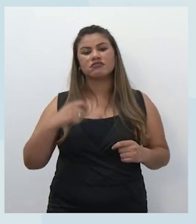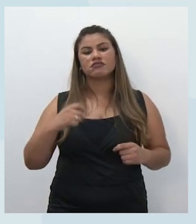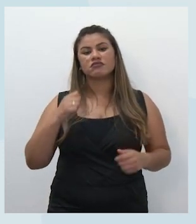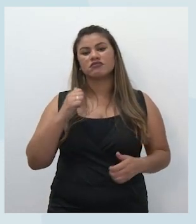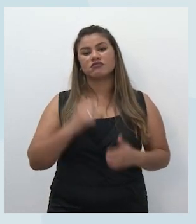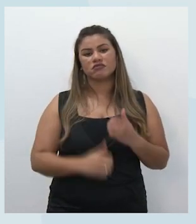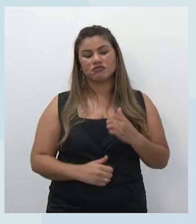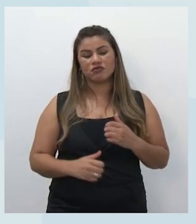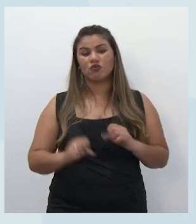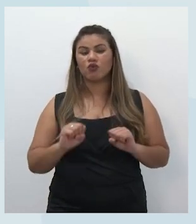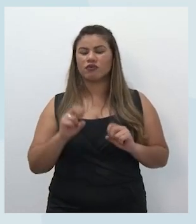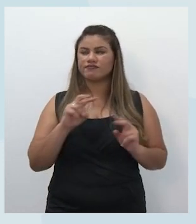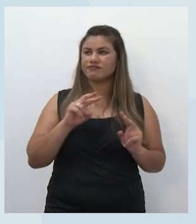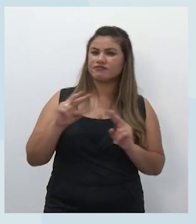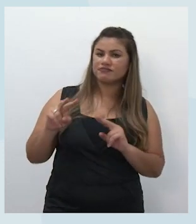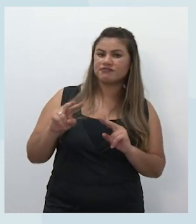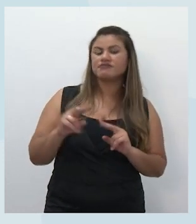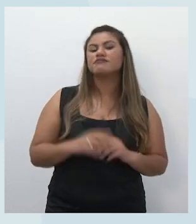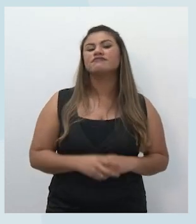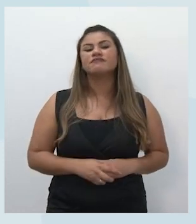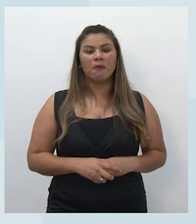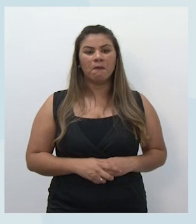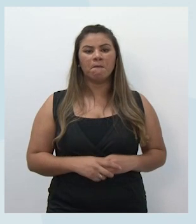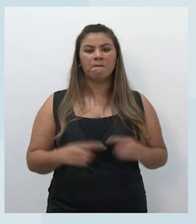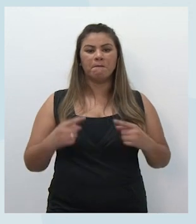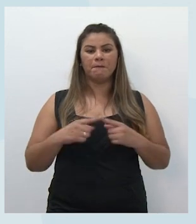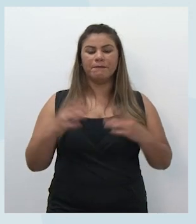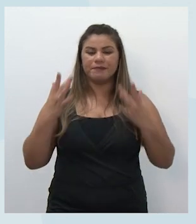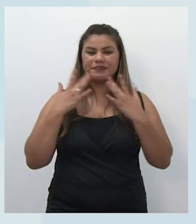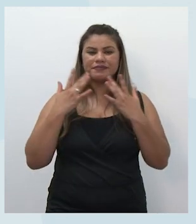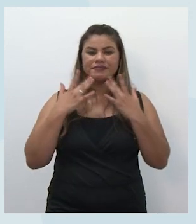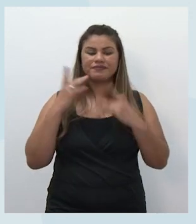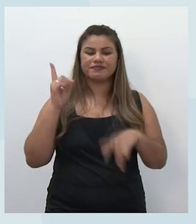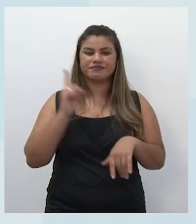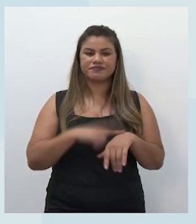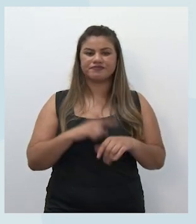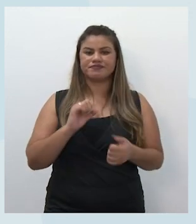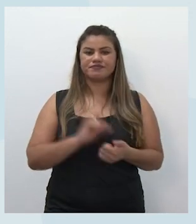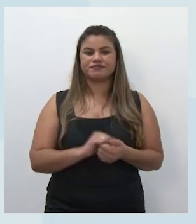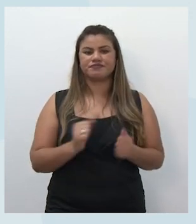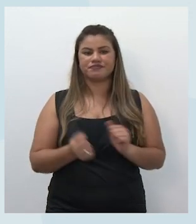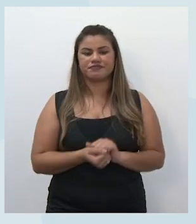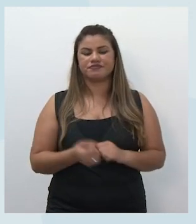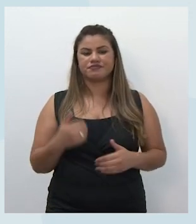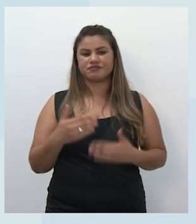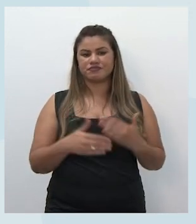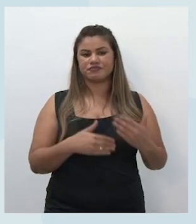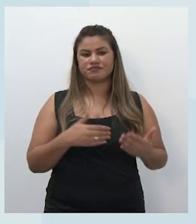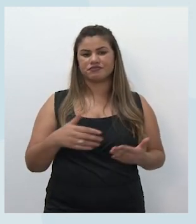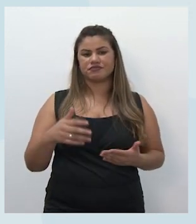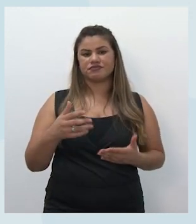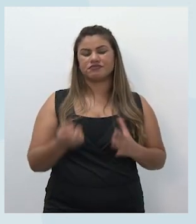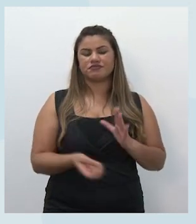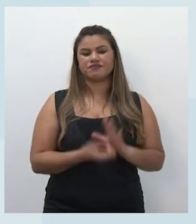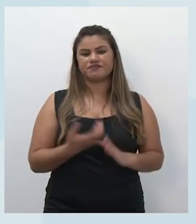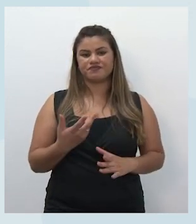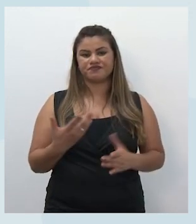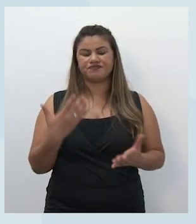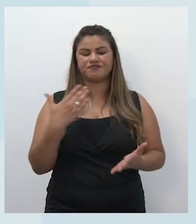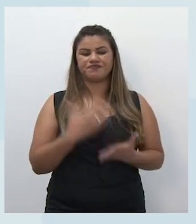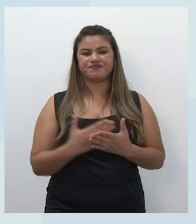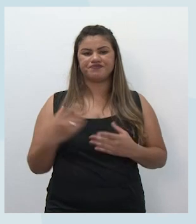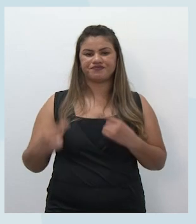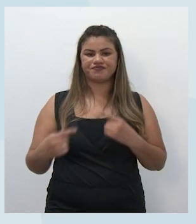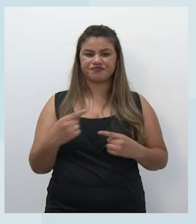plateia, considerando a prática teatral do improviso. O processo de elaboração do projeto começa pela discussão com